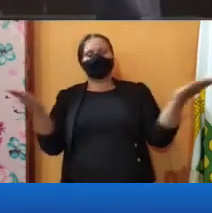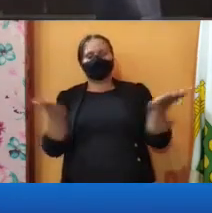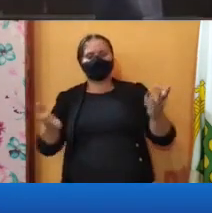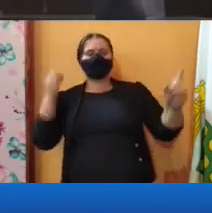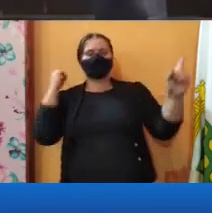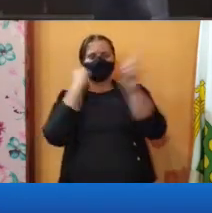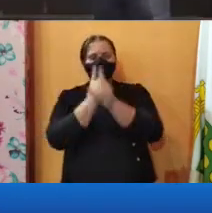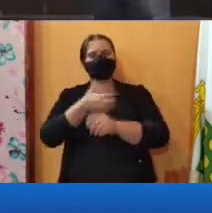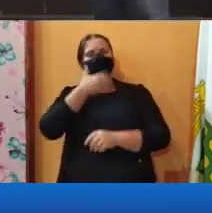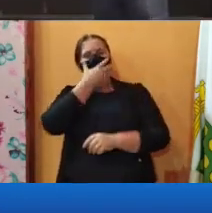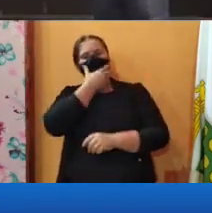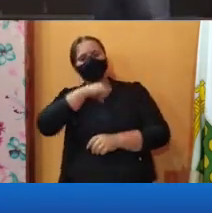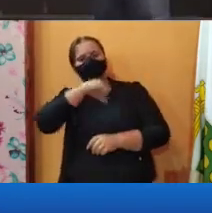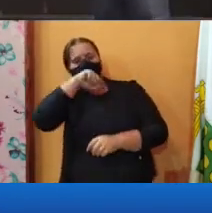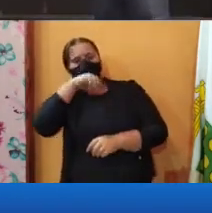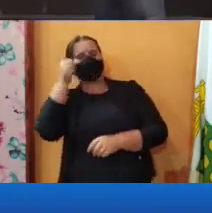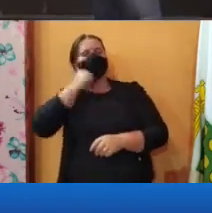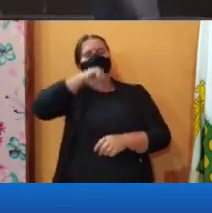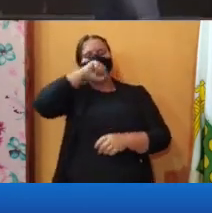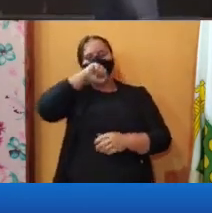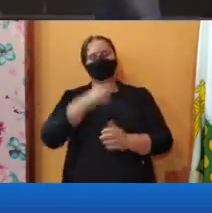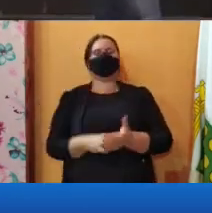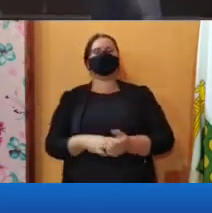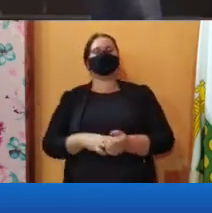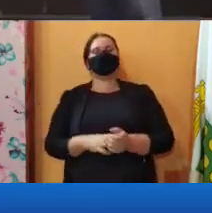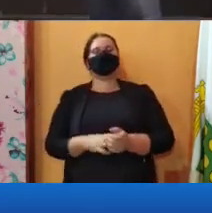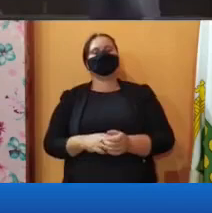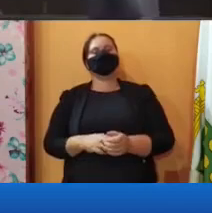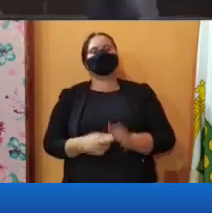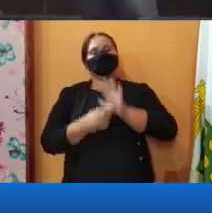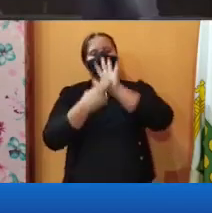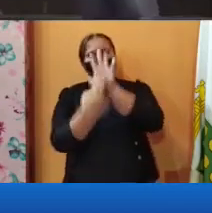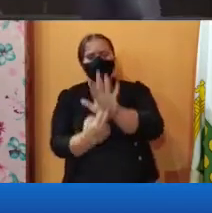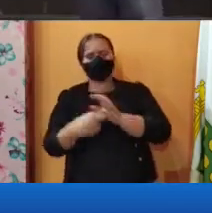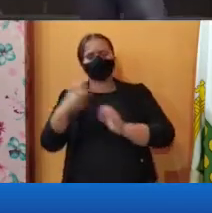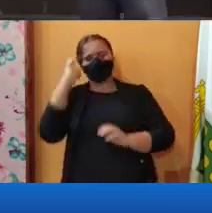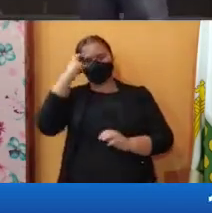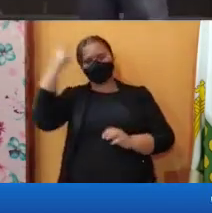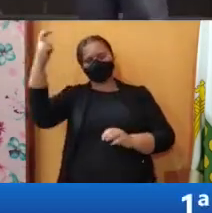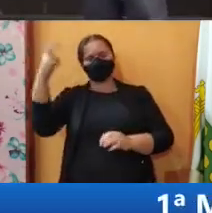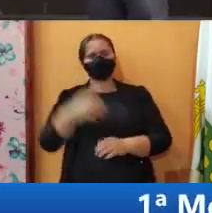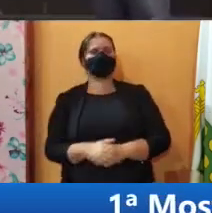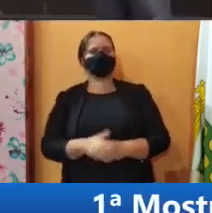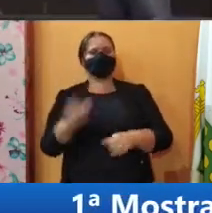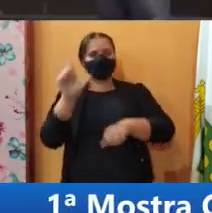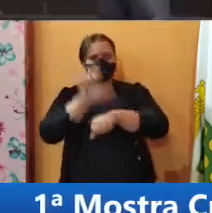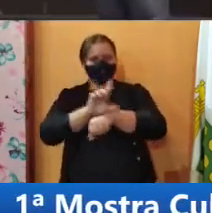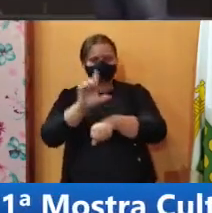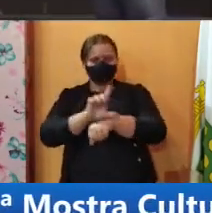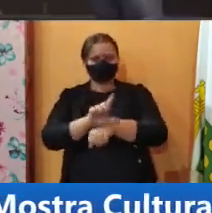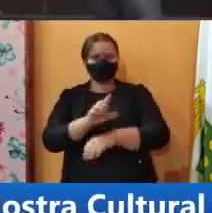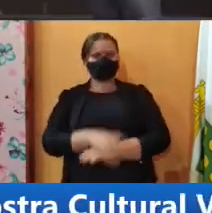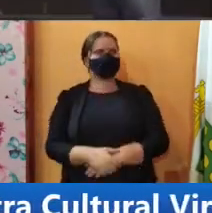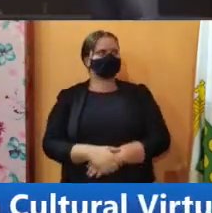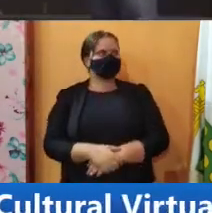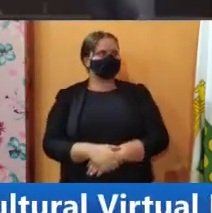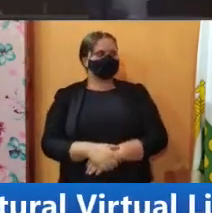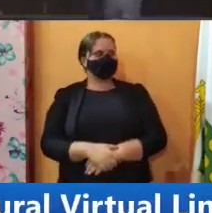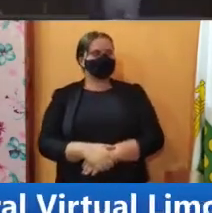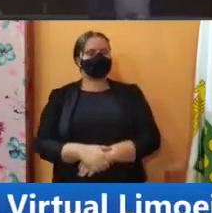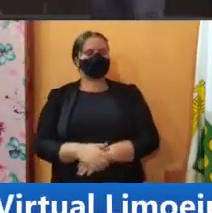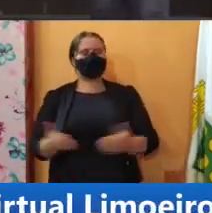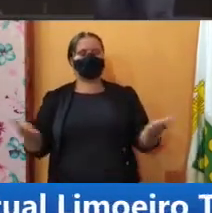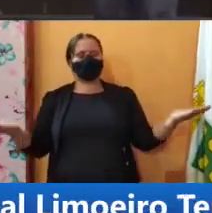mãe para nos representar. Valeu mesmo. Legal, legal. Valeu, Plínio. Ainda tem, gente.